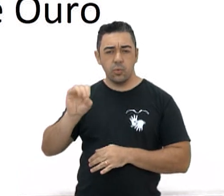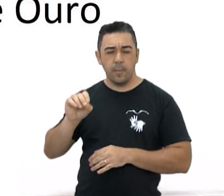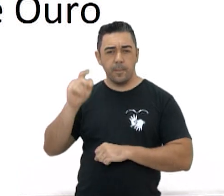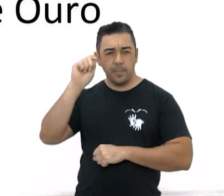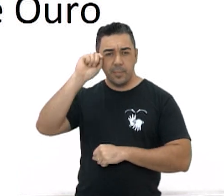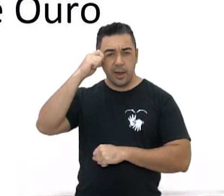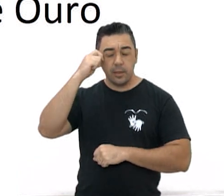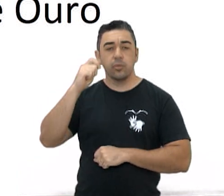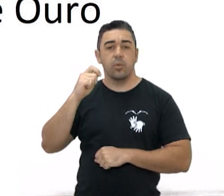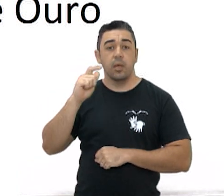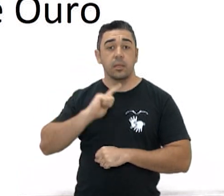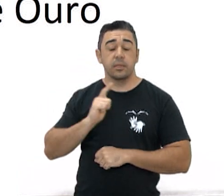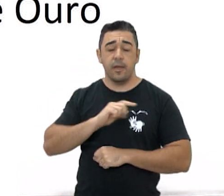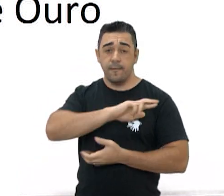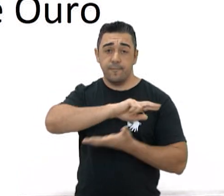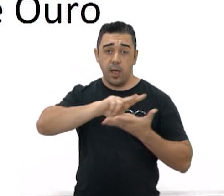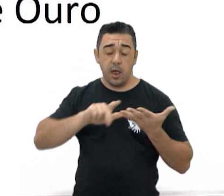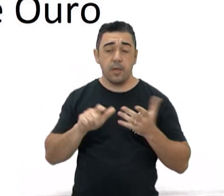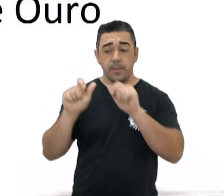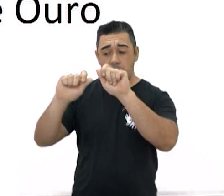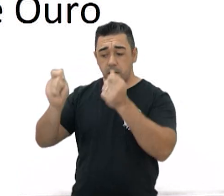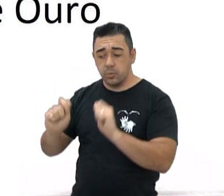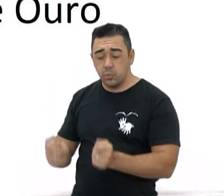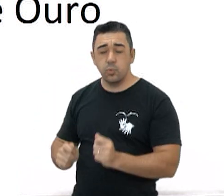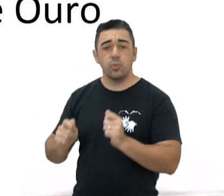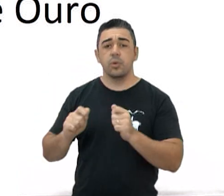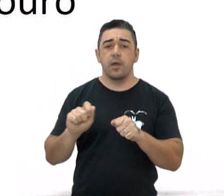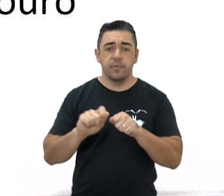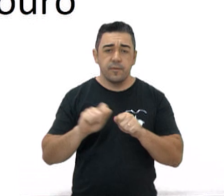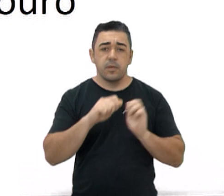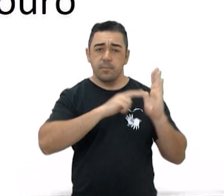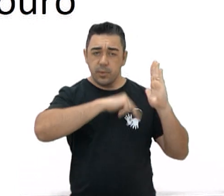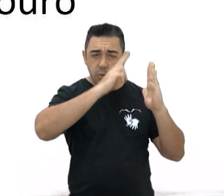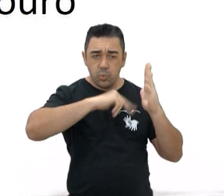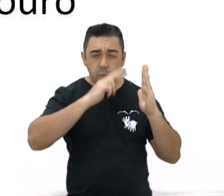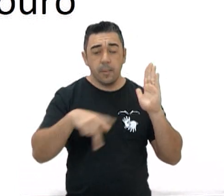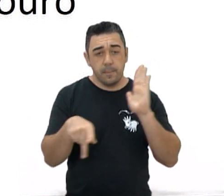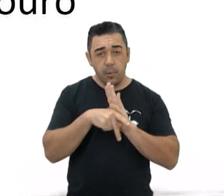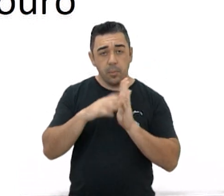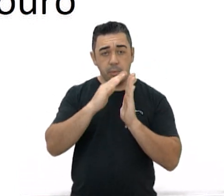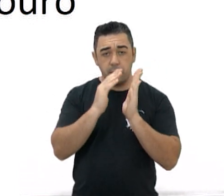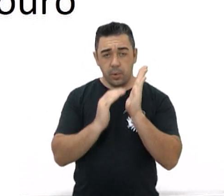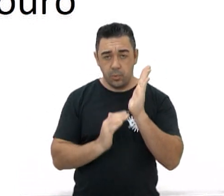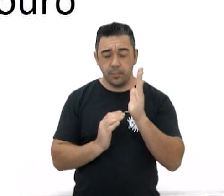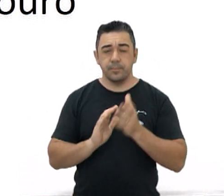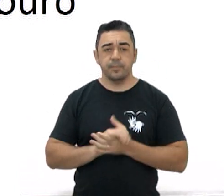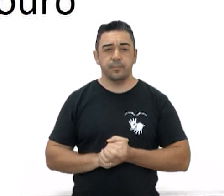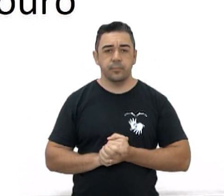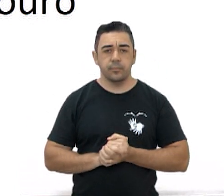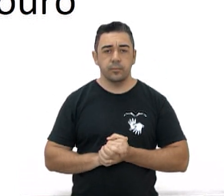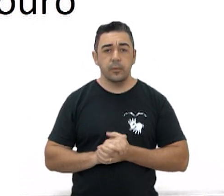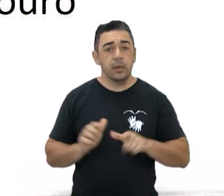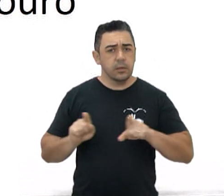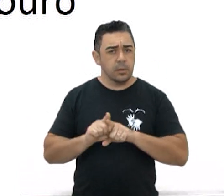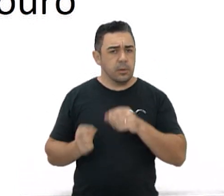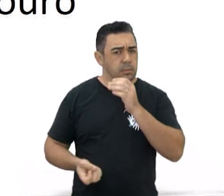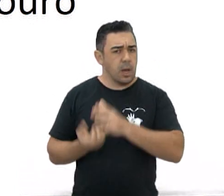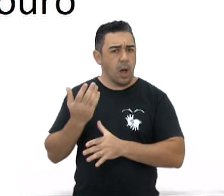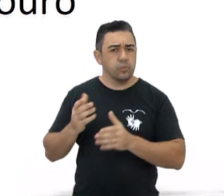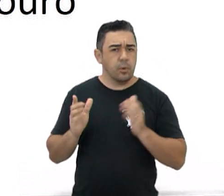de arquitetura, de escultura, de pintura barroco. Foi o auge do ciclo de ouro no